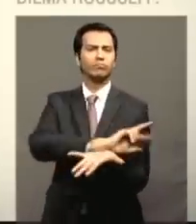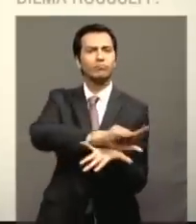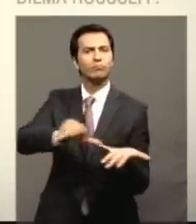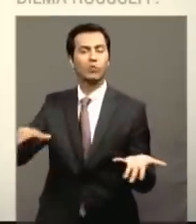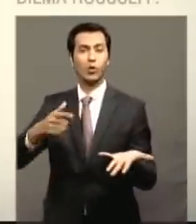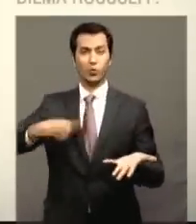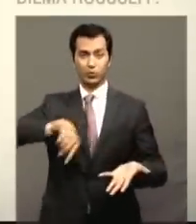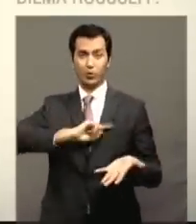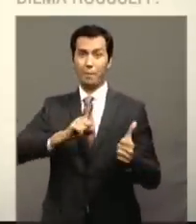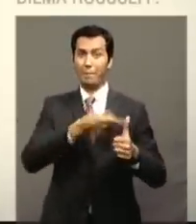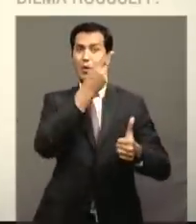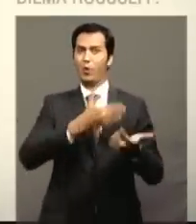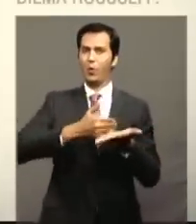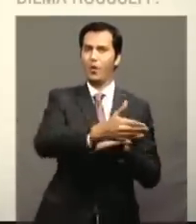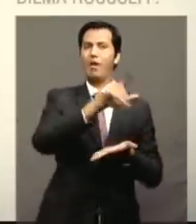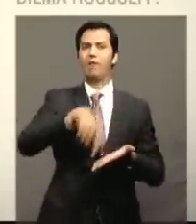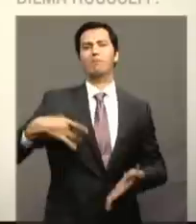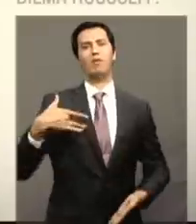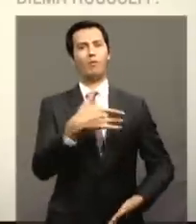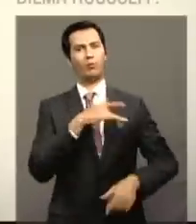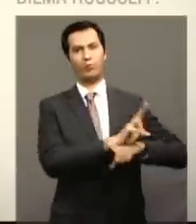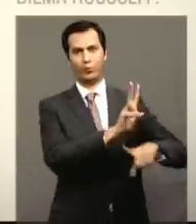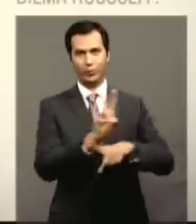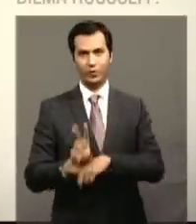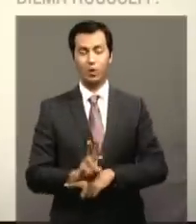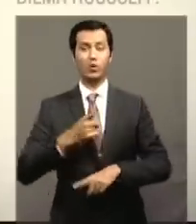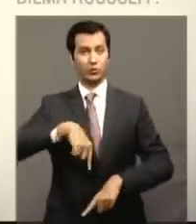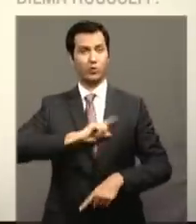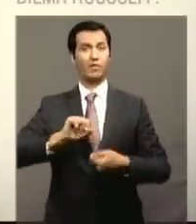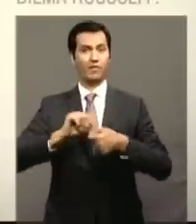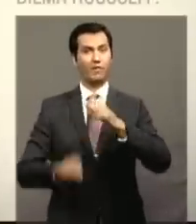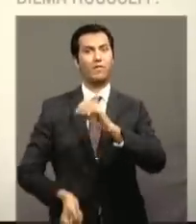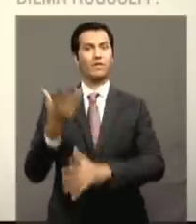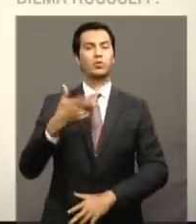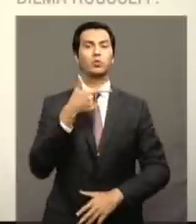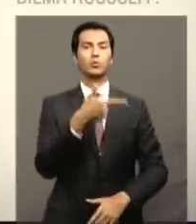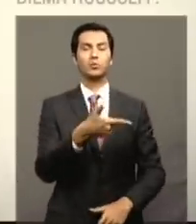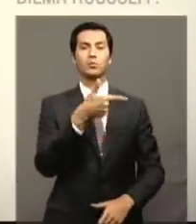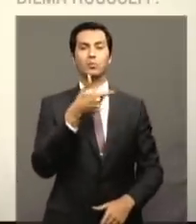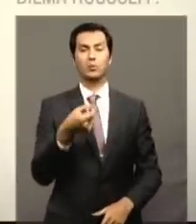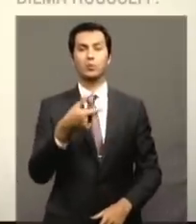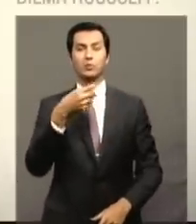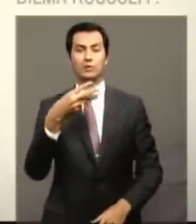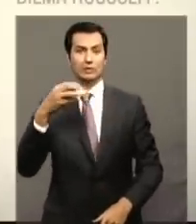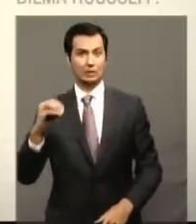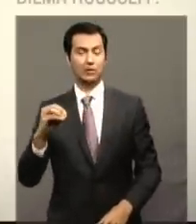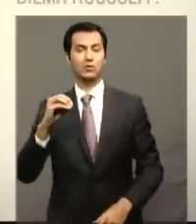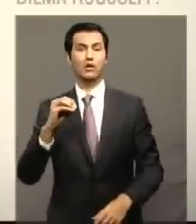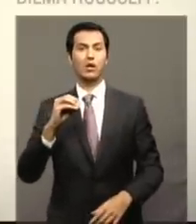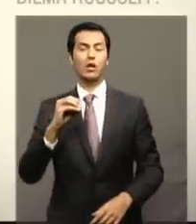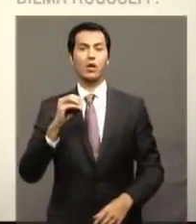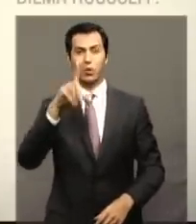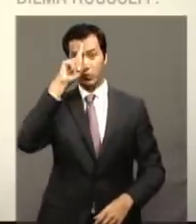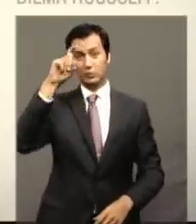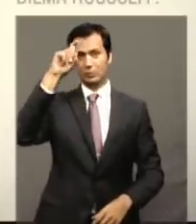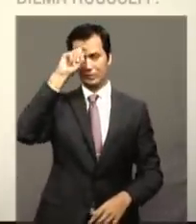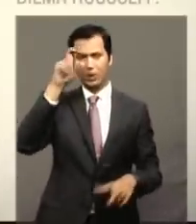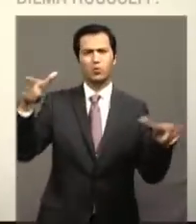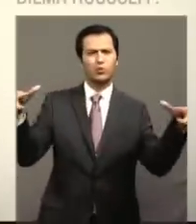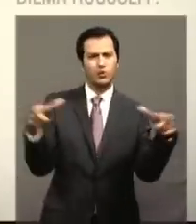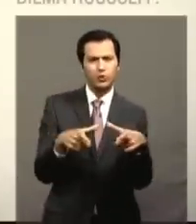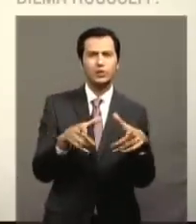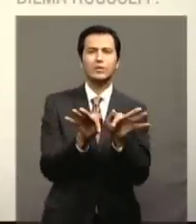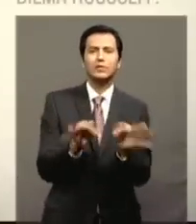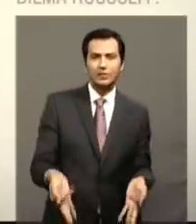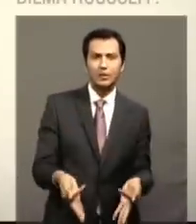Construir mais de 1200 unidades básicas de saúde as chamadas UBS só no nordeste